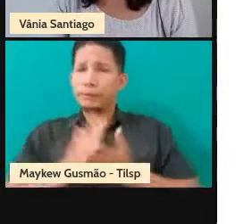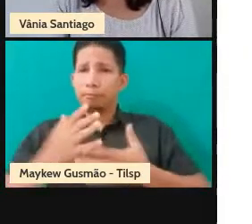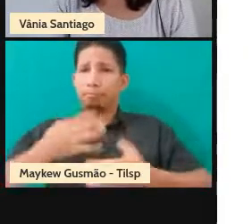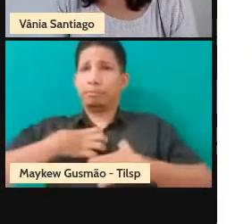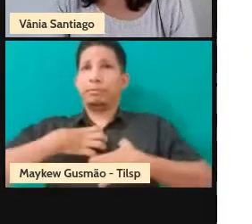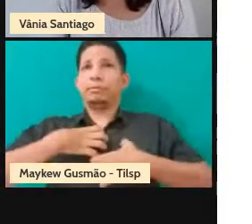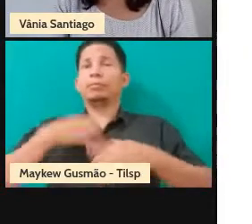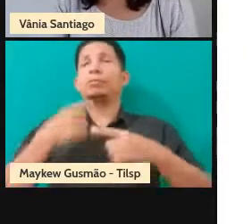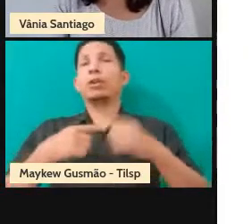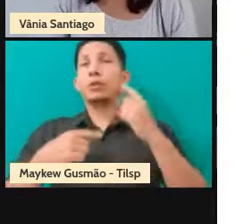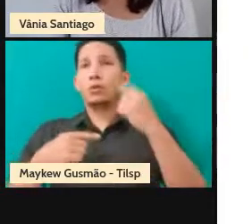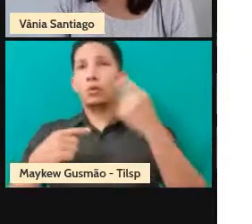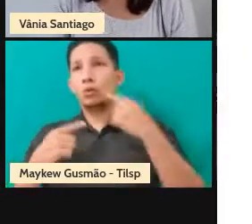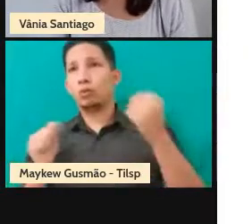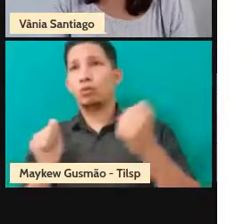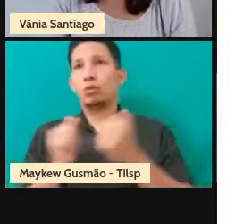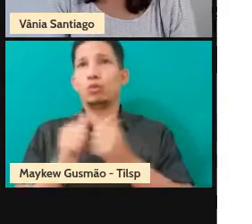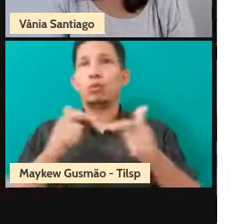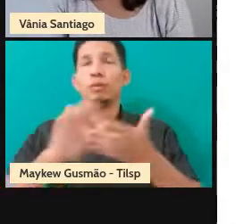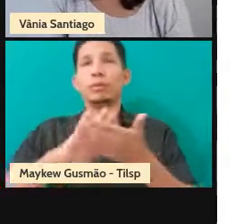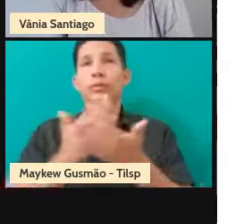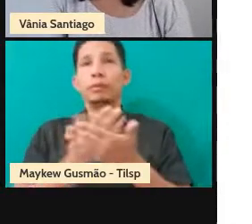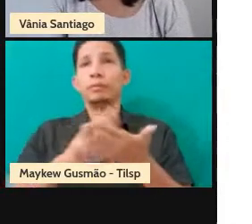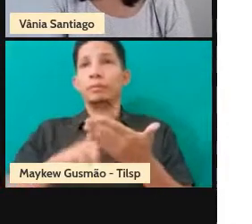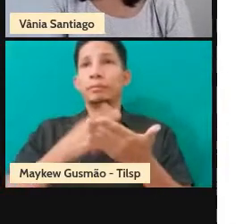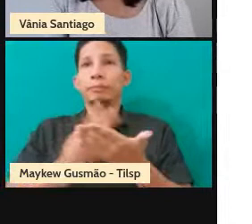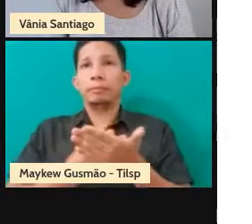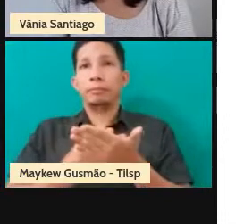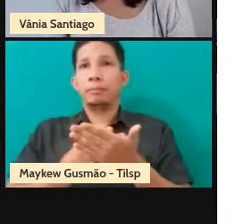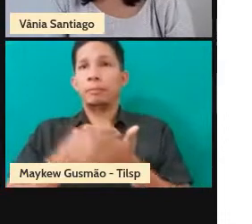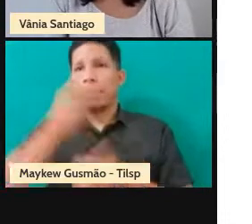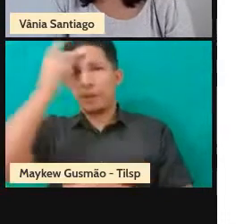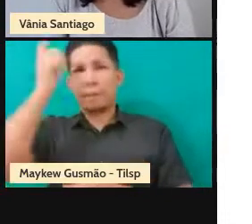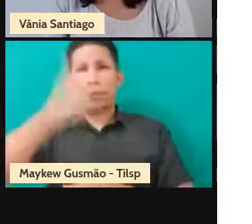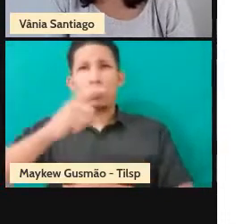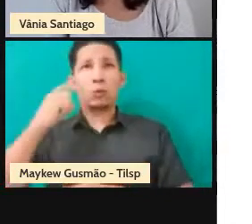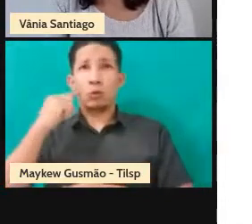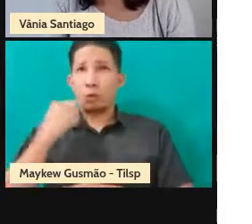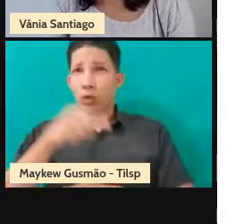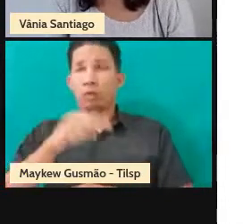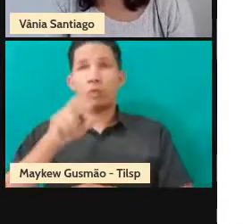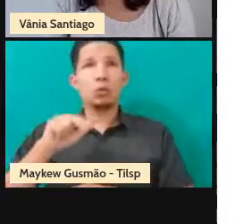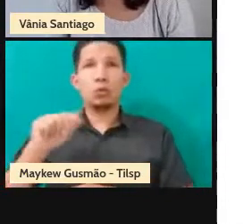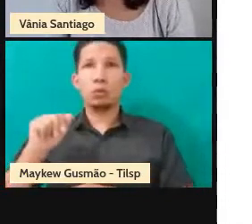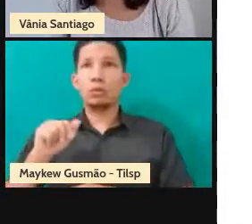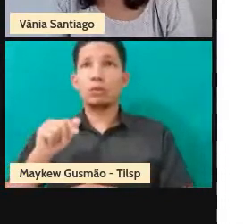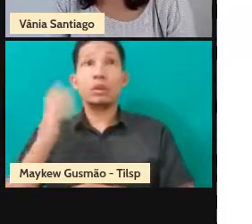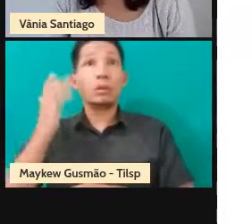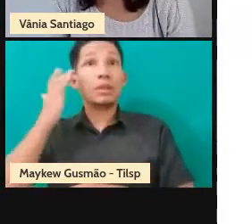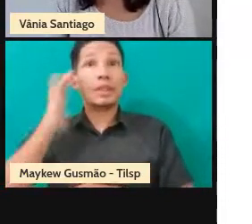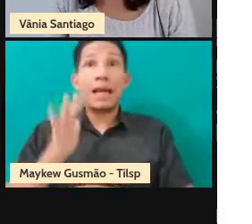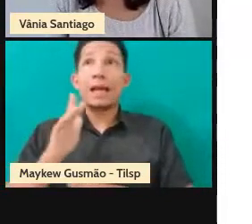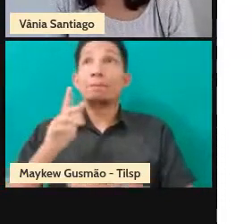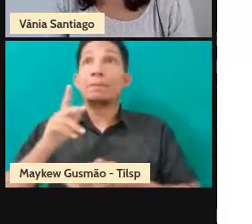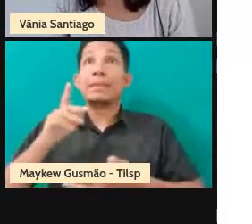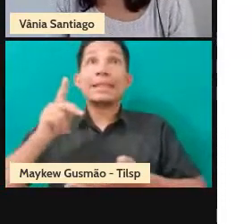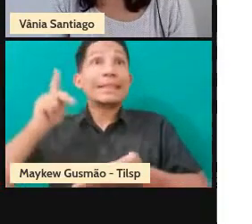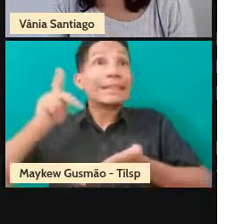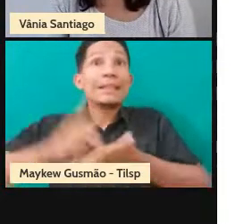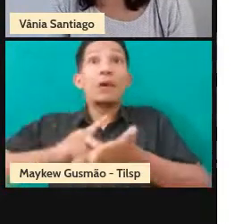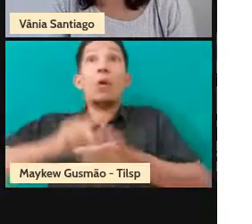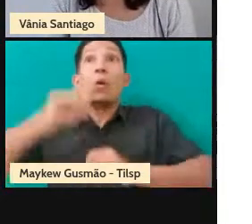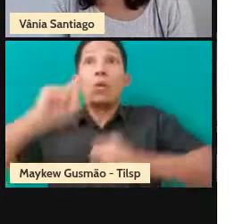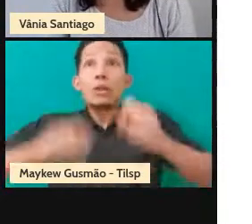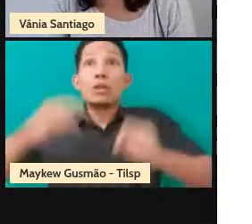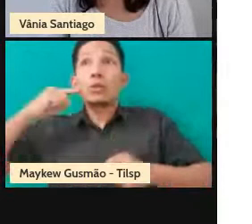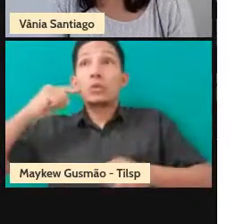as pessoas surdas. O tradutor e intérprete nunca vai ser uma pessoa surda, ele nunca vai saber exatamente o que é ser surdo, porém,